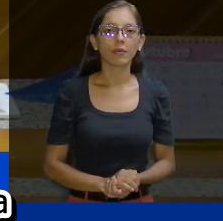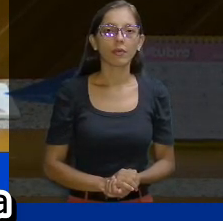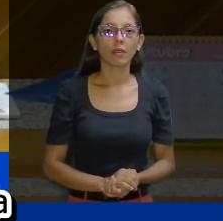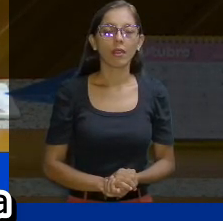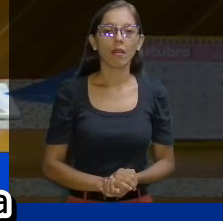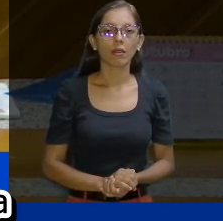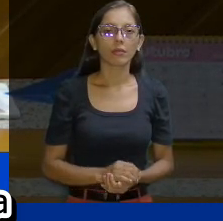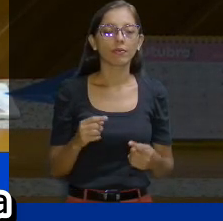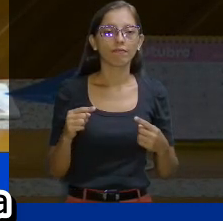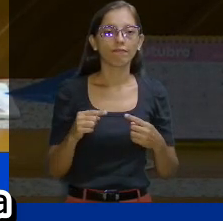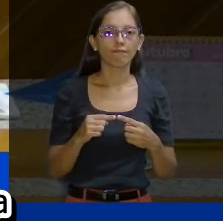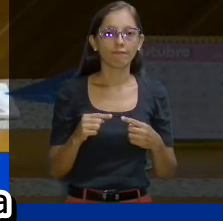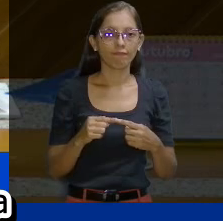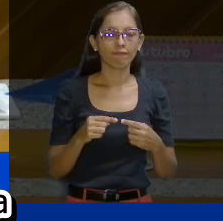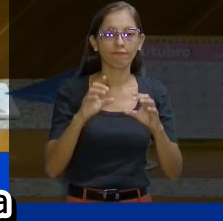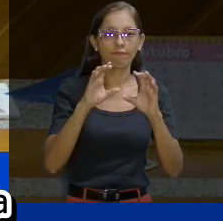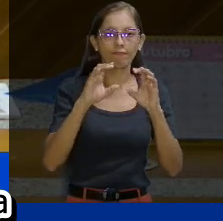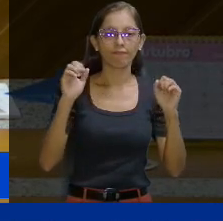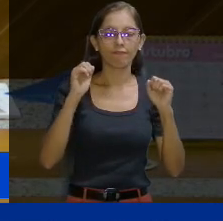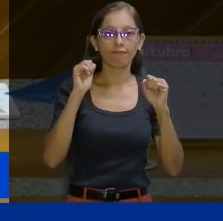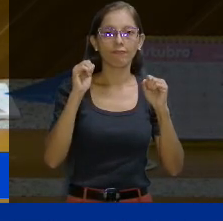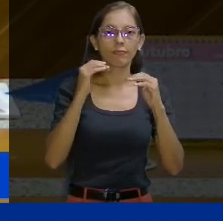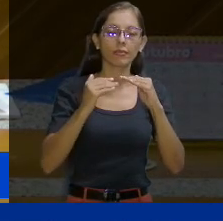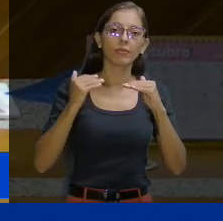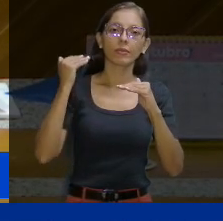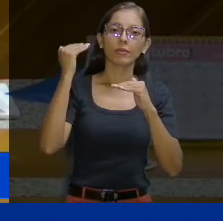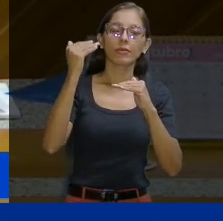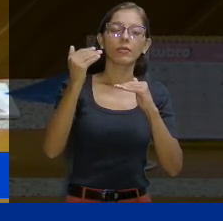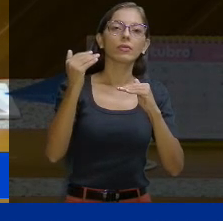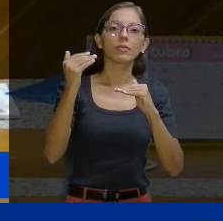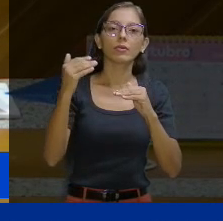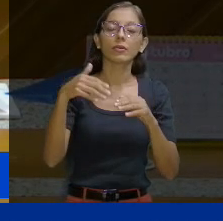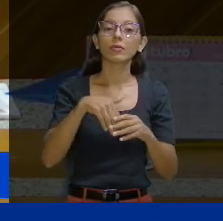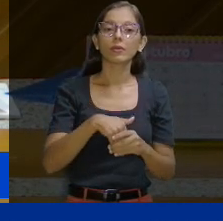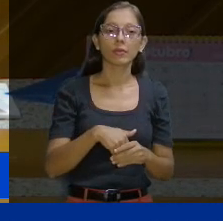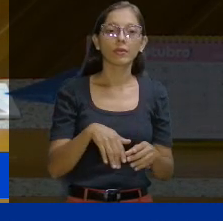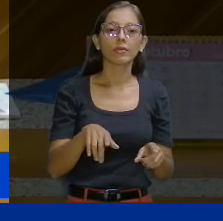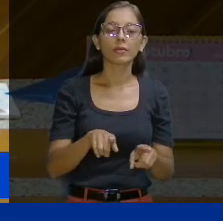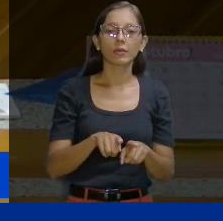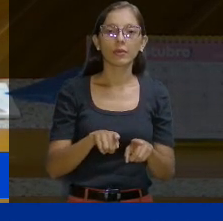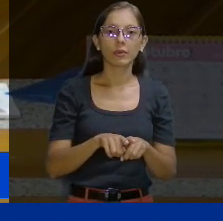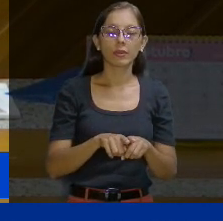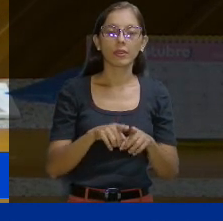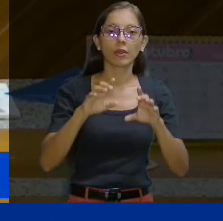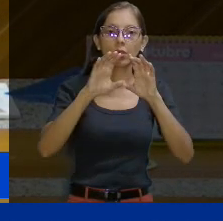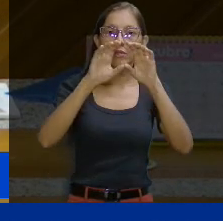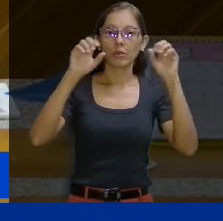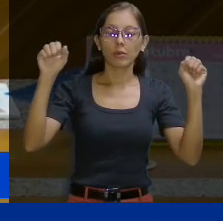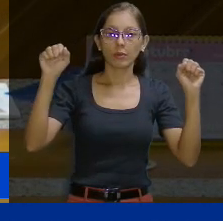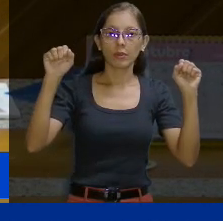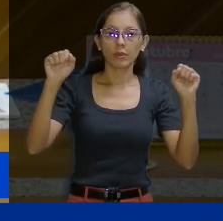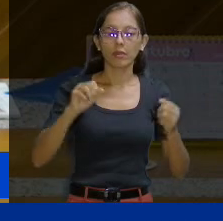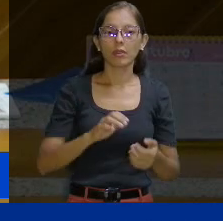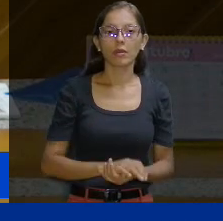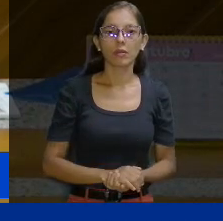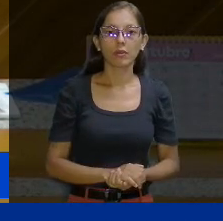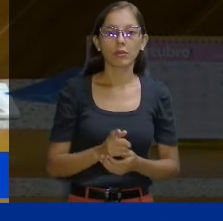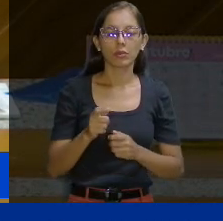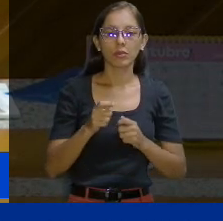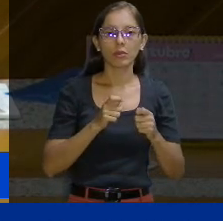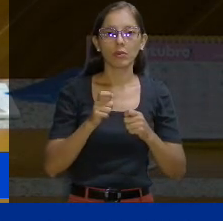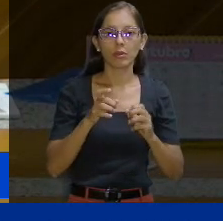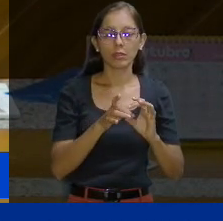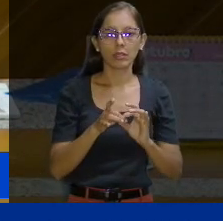do Tribunal Superior Eleitoral e Tribunal de Contas da União para a realização de